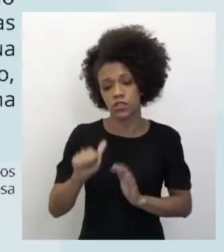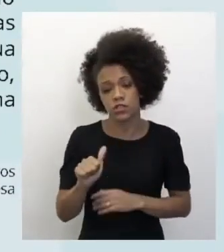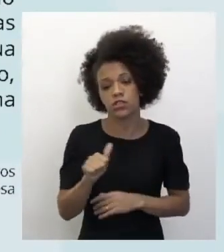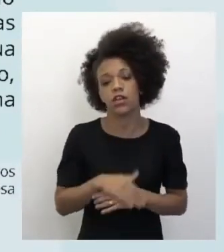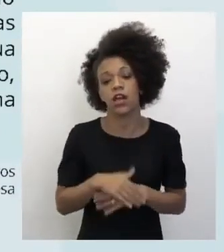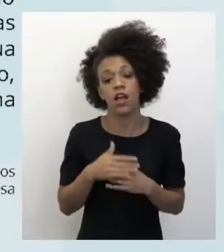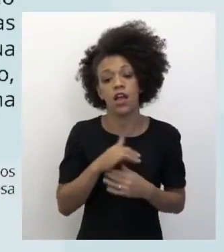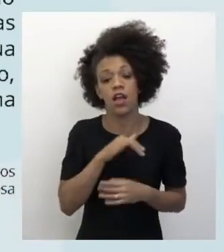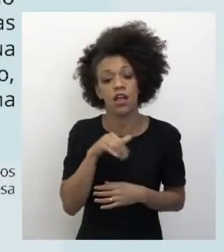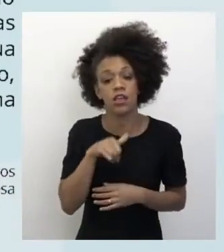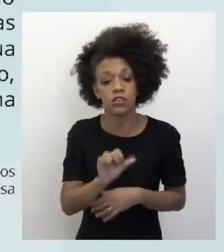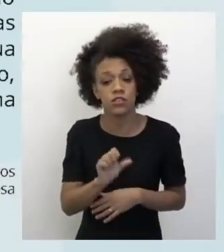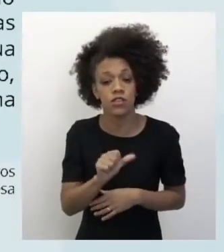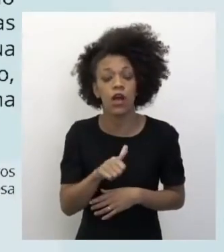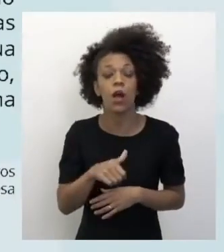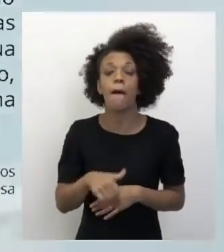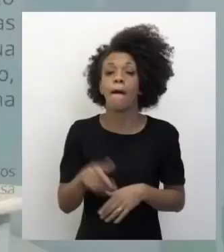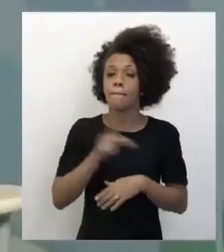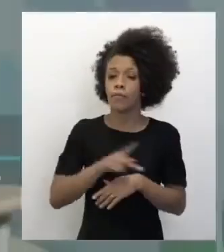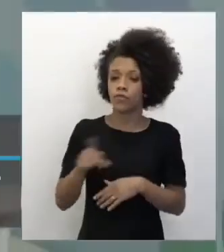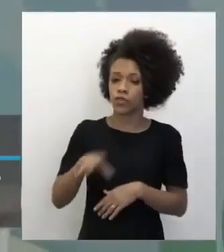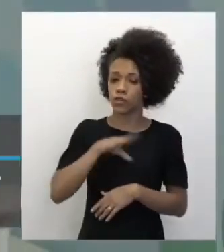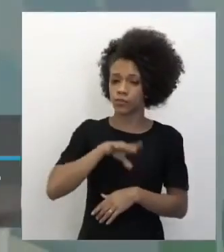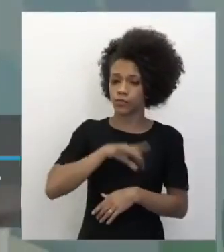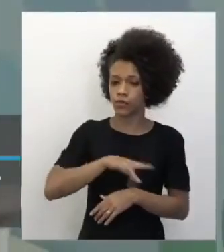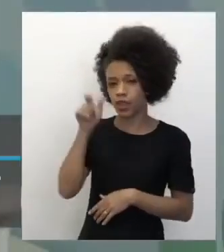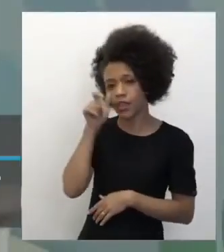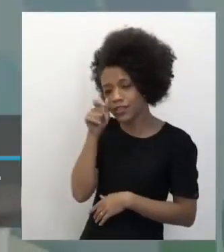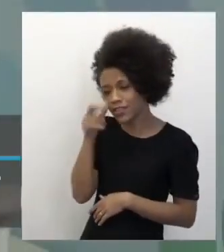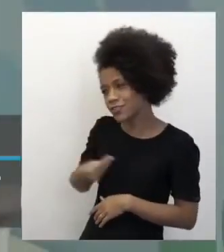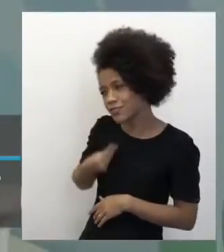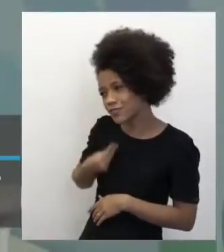ela é professora de língua portuguesa, está nos assistindo aí ao vivo.